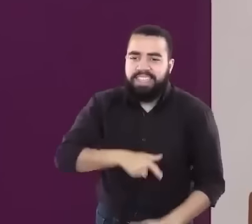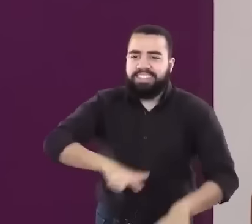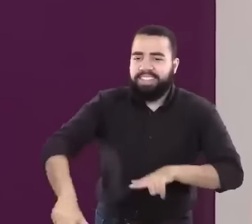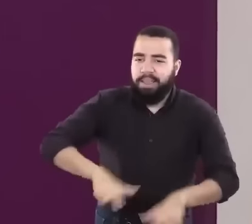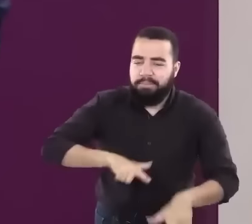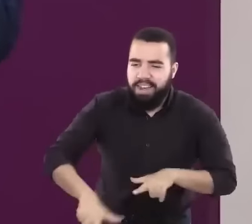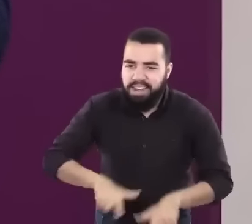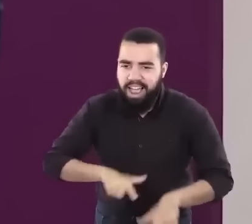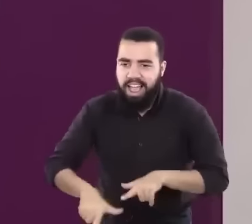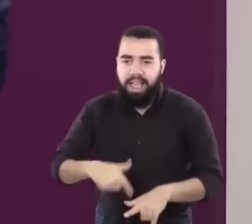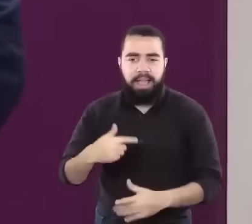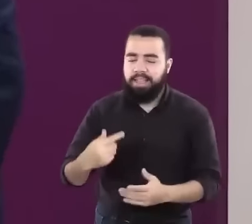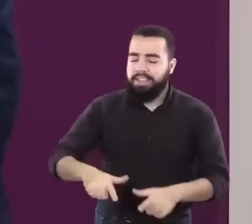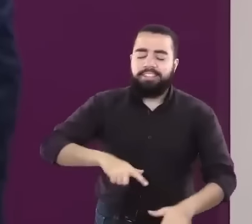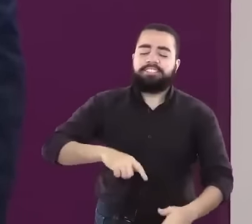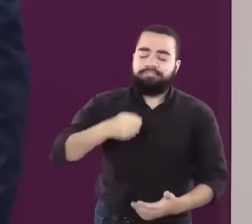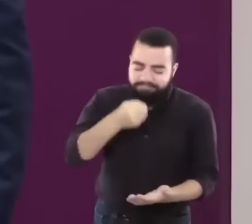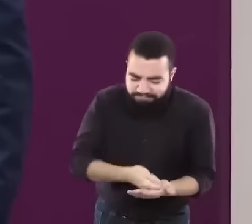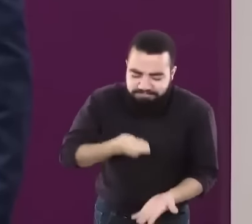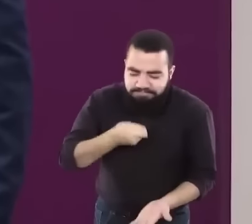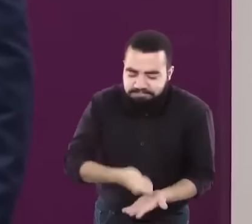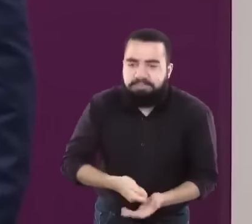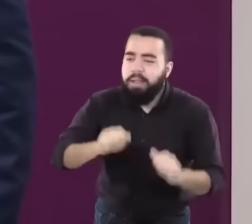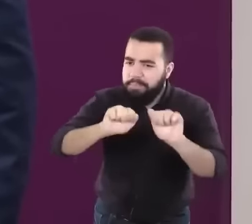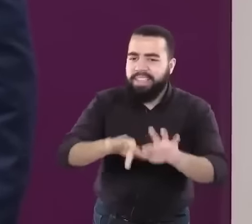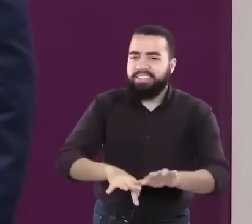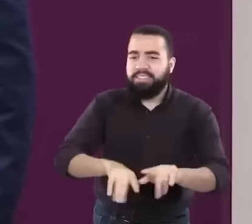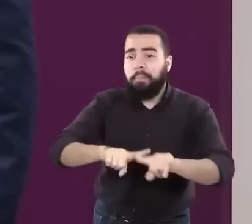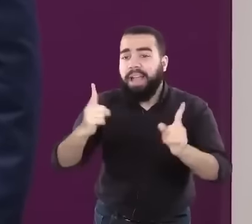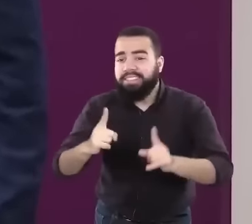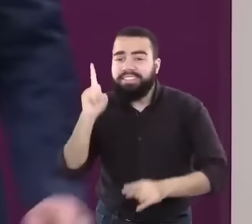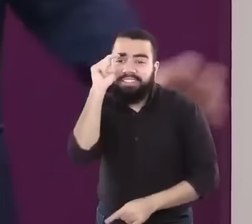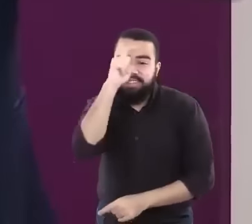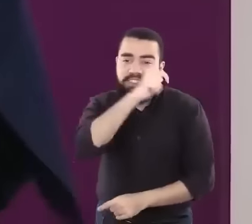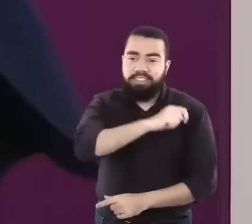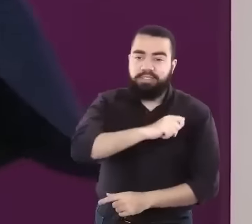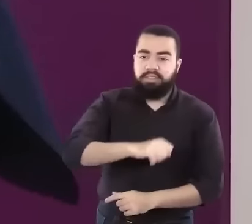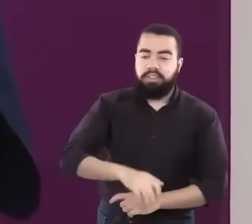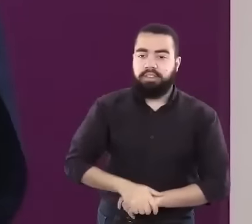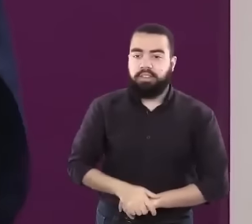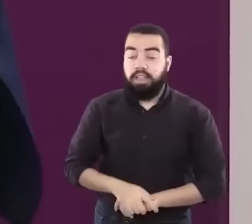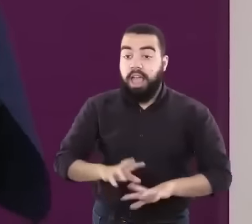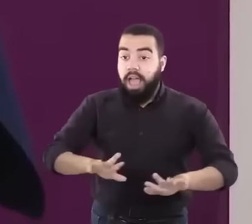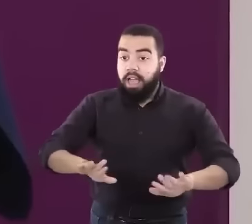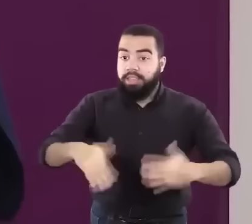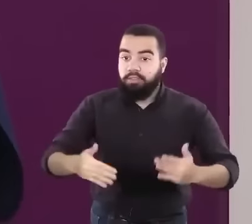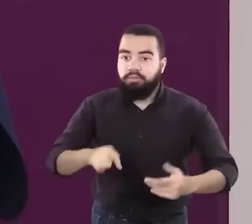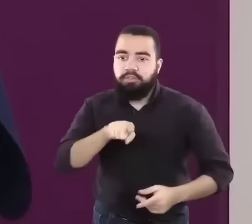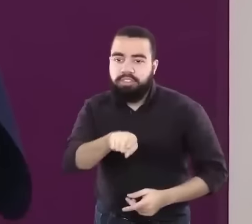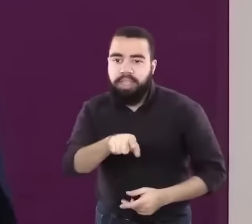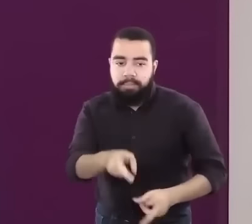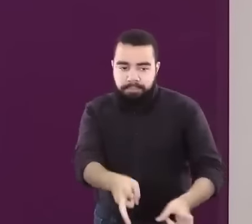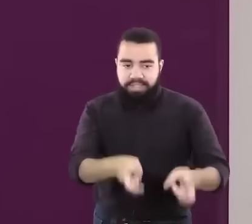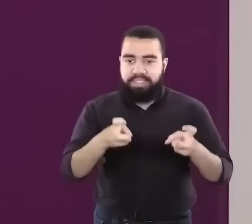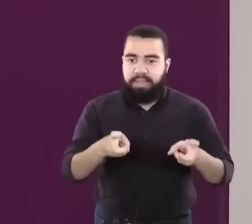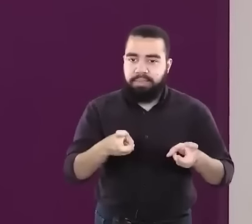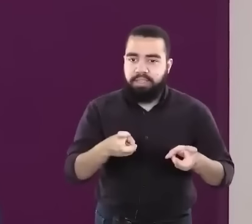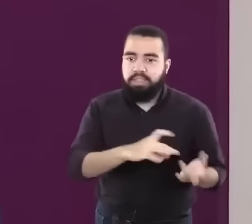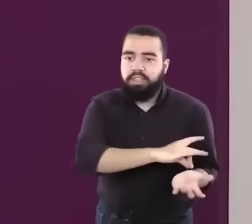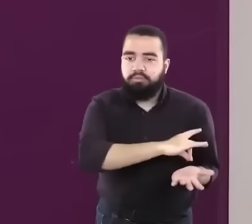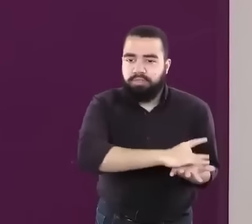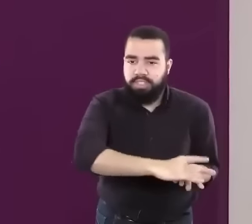de tuas mãos como uma bênção mas dá trabalho você vê os